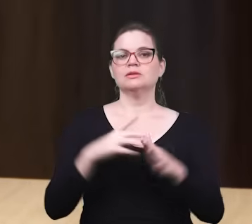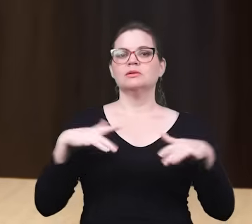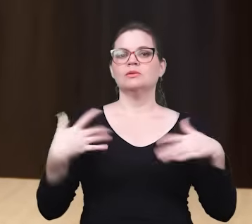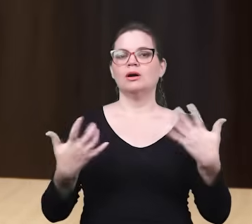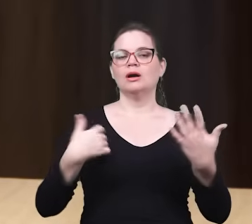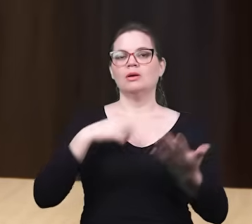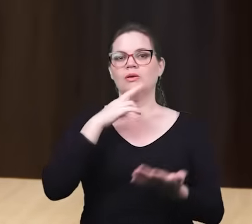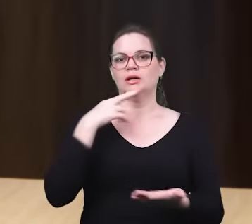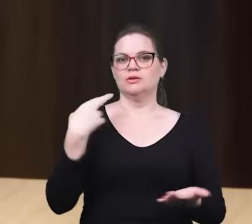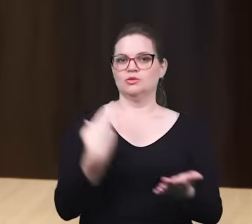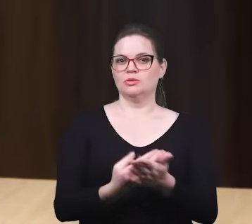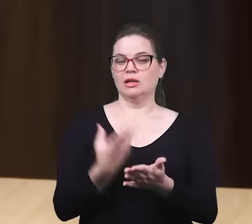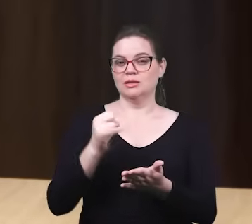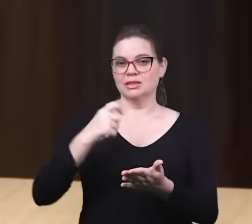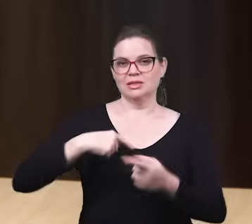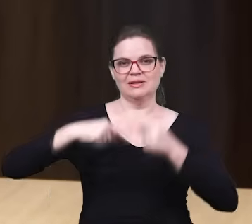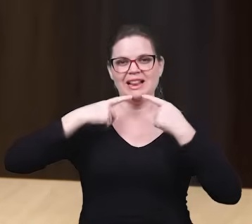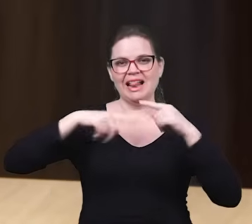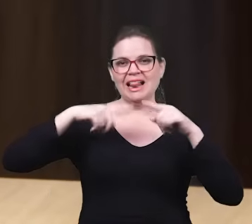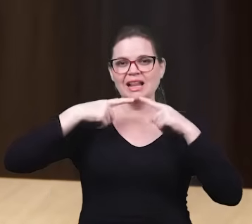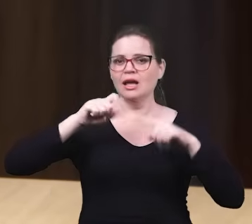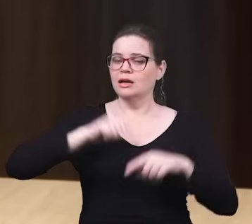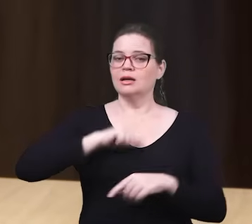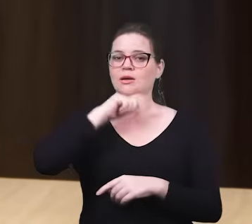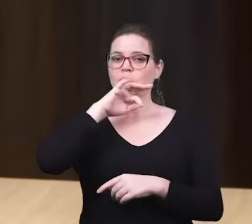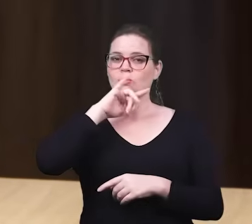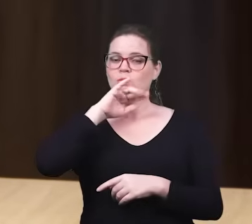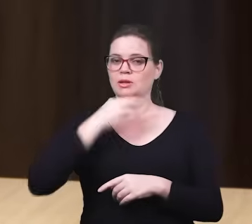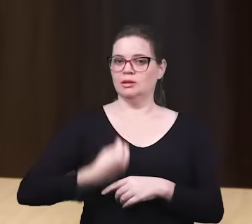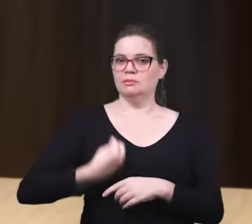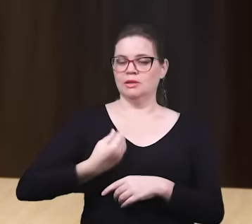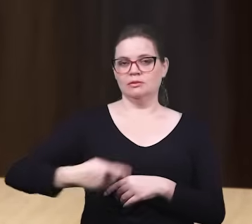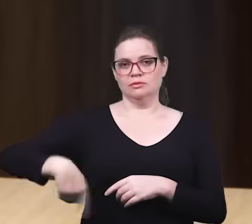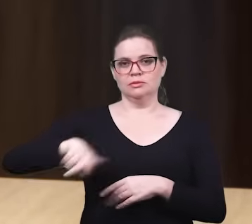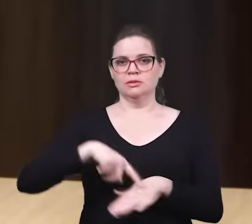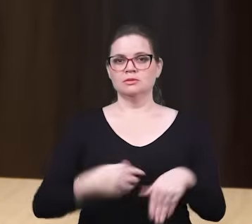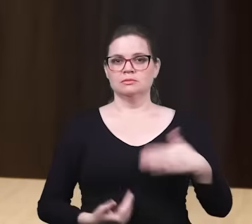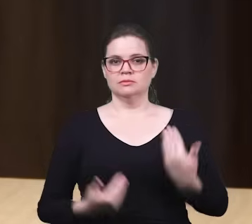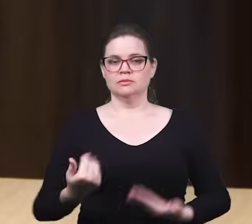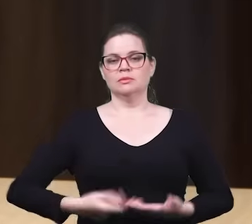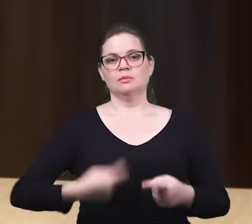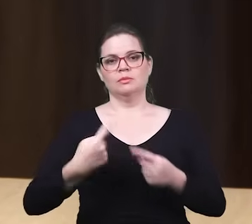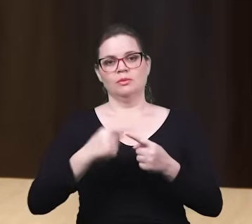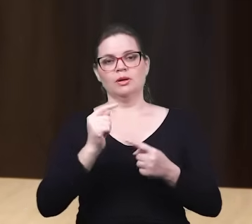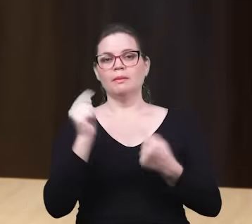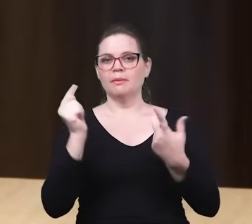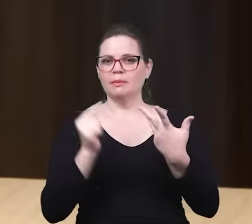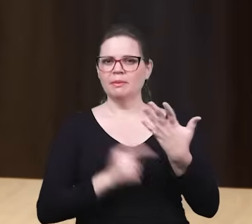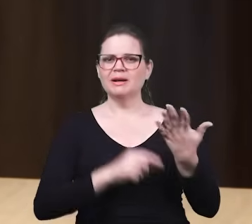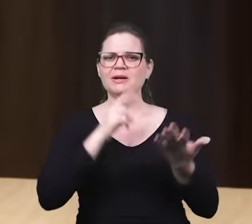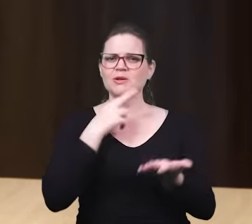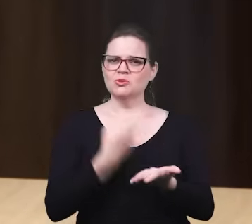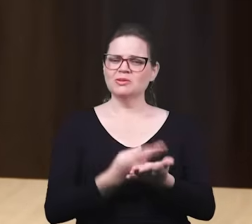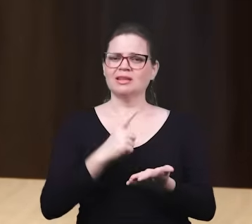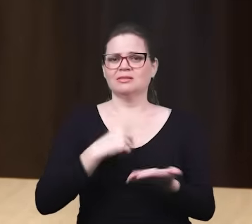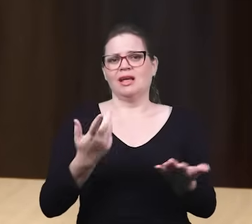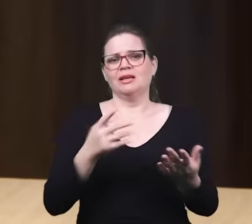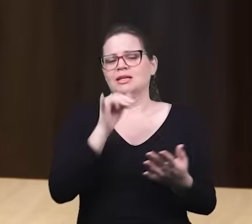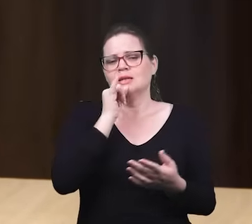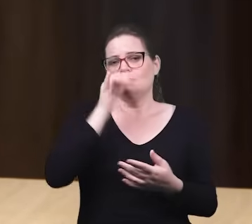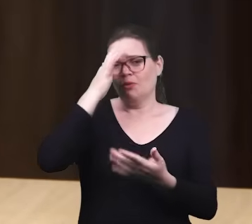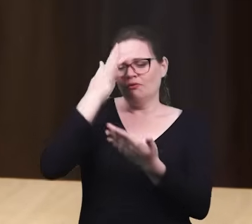resultado da murmuração é muito ruim para a vida do crente, né? São muitos os resultados, é perda de